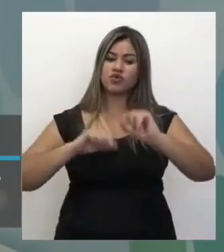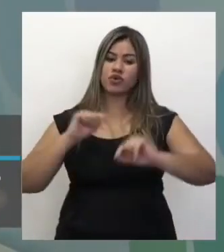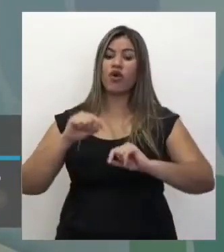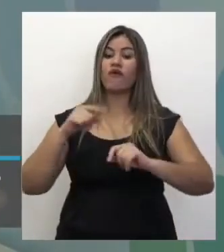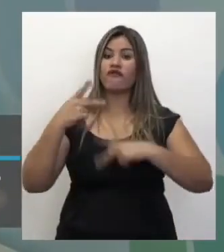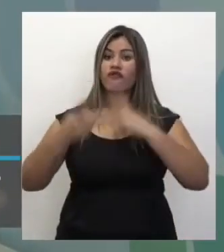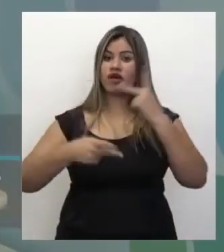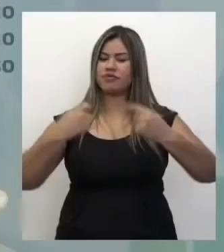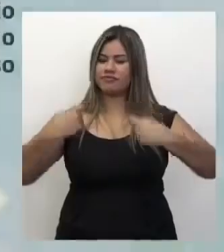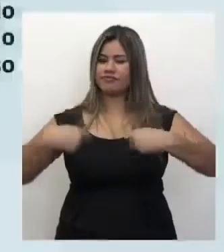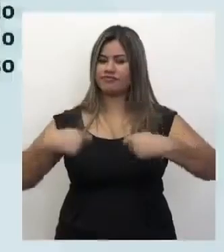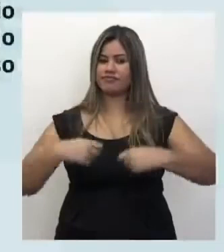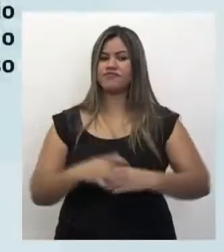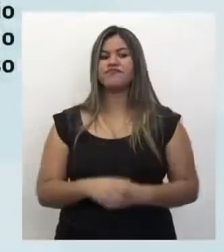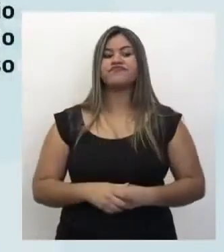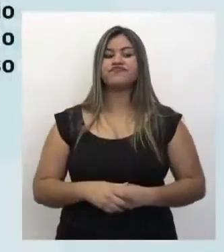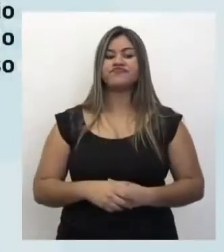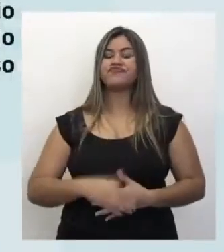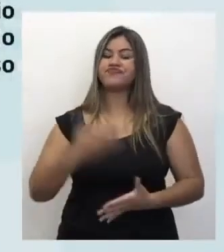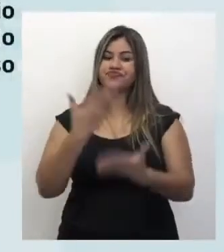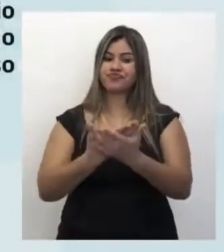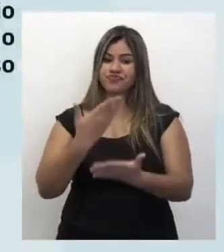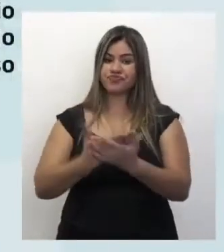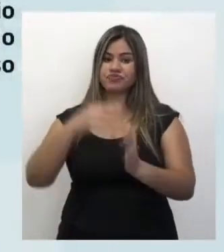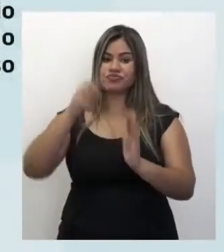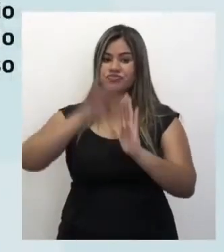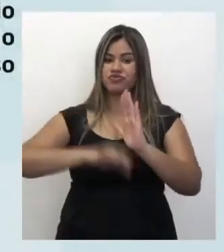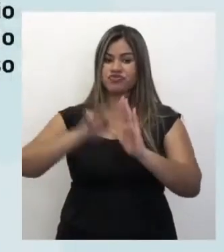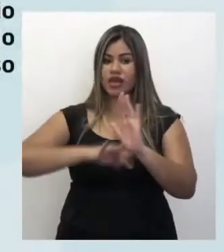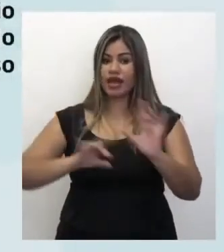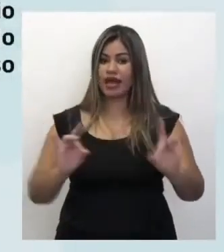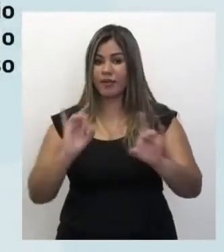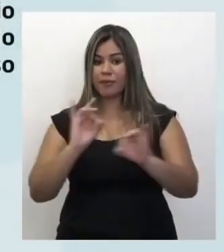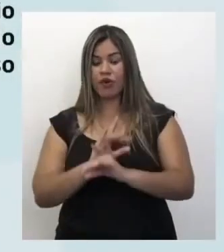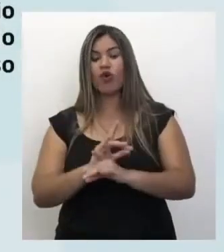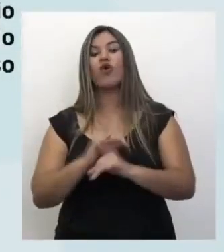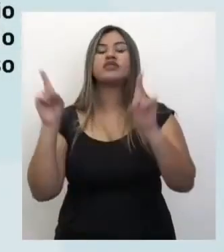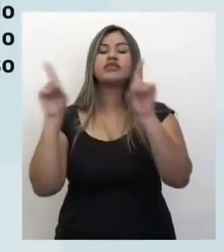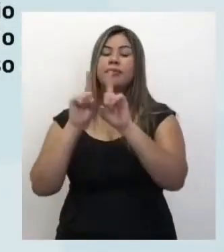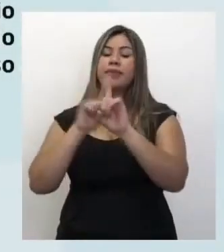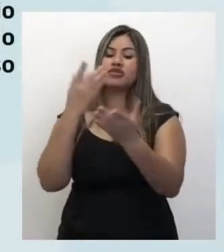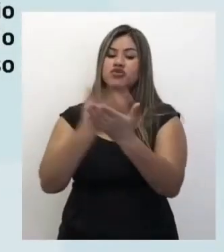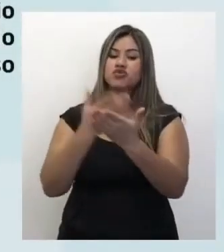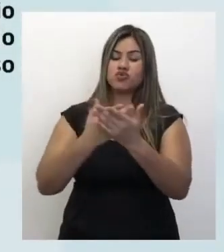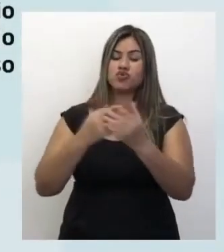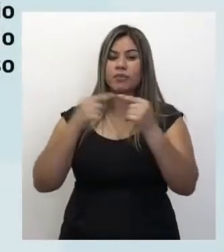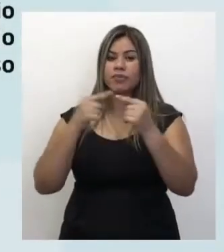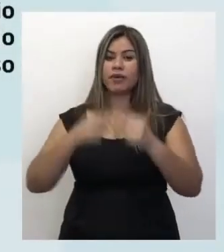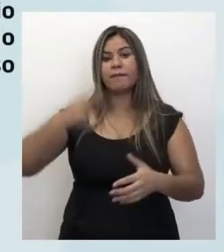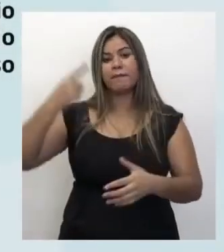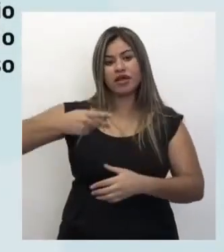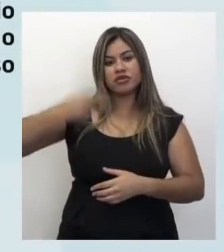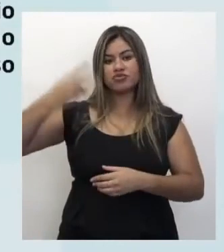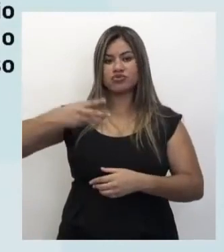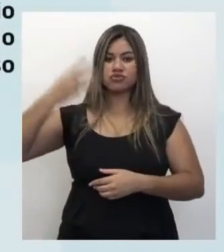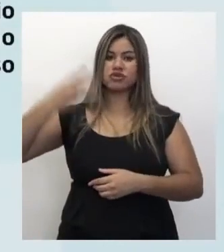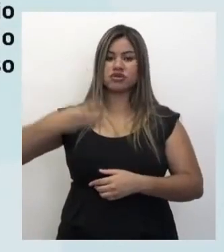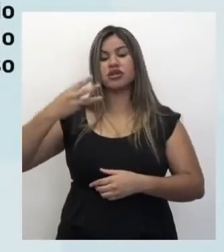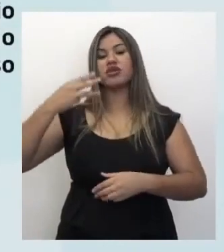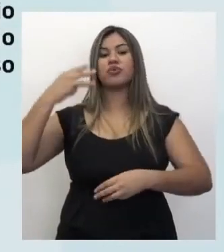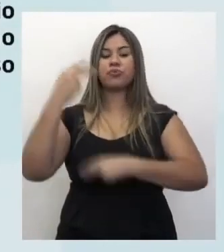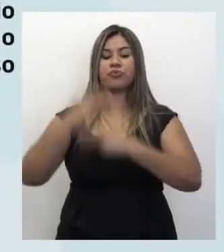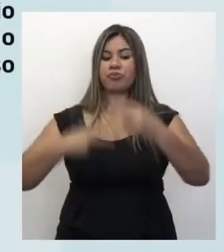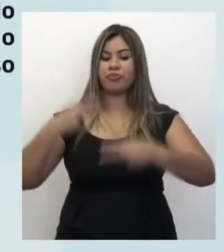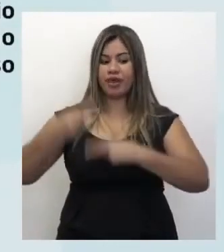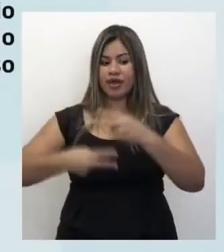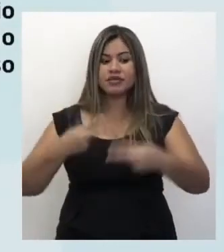Olha, após o estudo do texto que realizamos e das aulas que tivemos ao longo dos bimestres, gente, tenta puxar tudo que eu